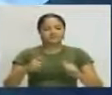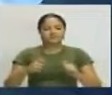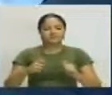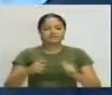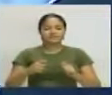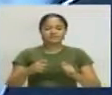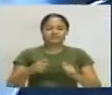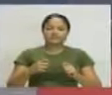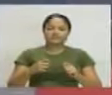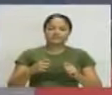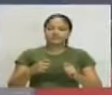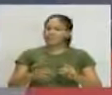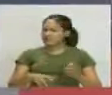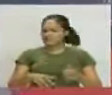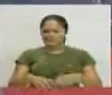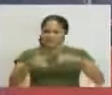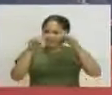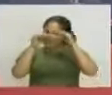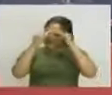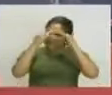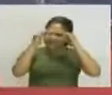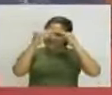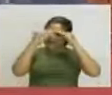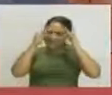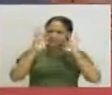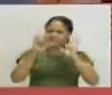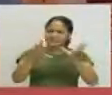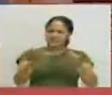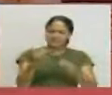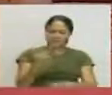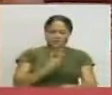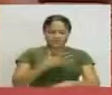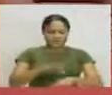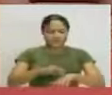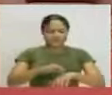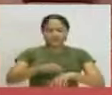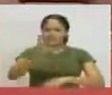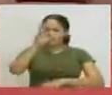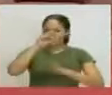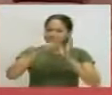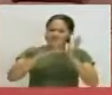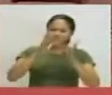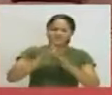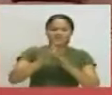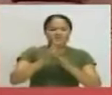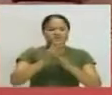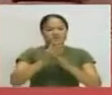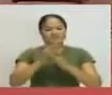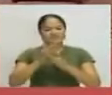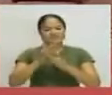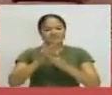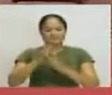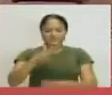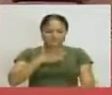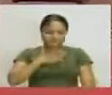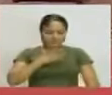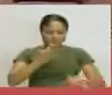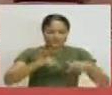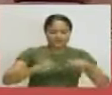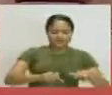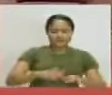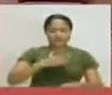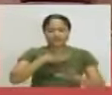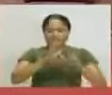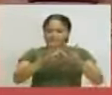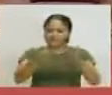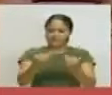Cumprir na nossa carne essa parceria. Senhor, eu sou você aqui de novo. No meu trabalho, na minha família, eu quero